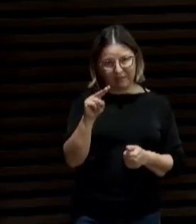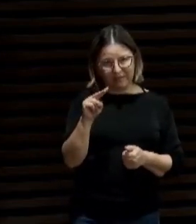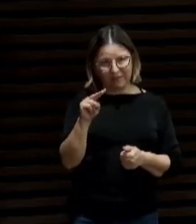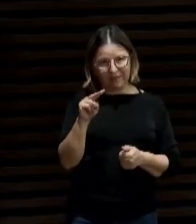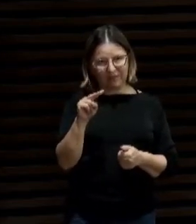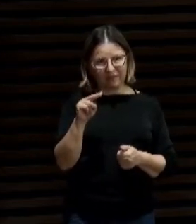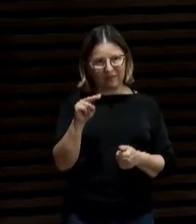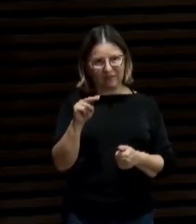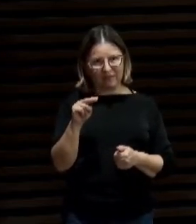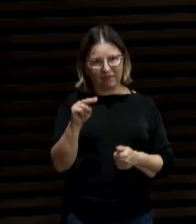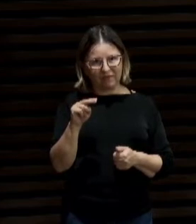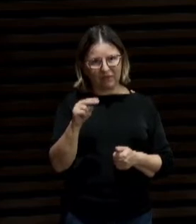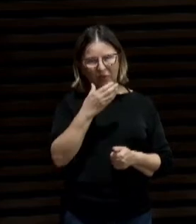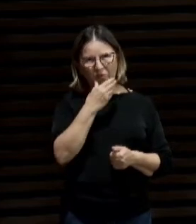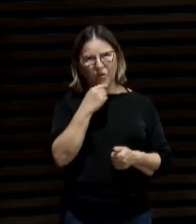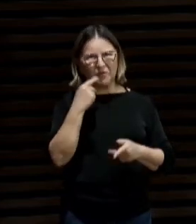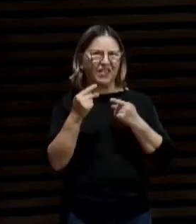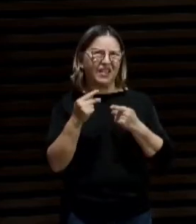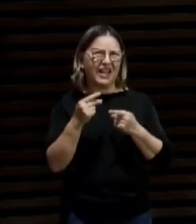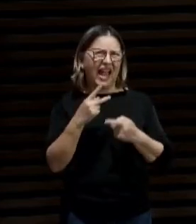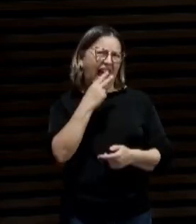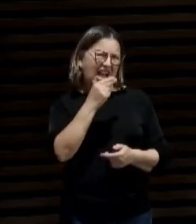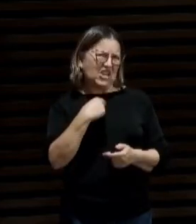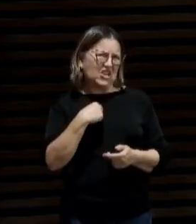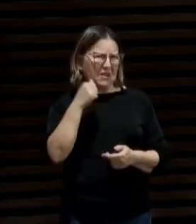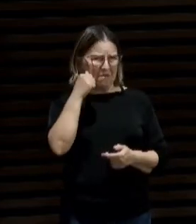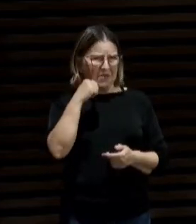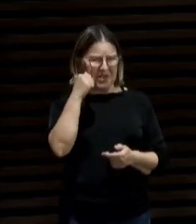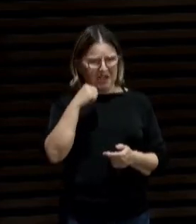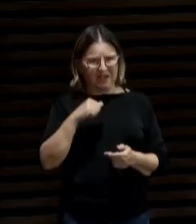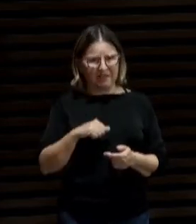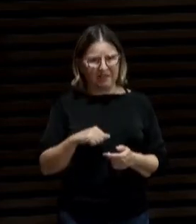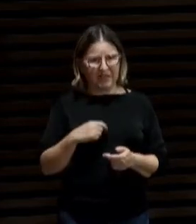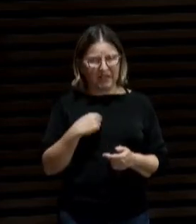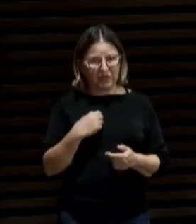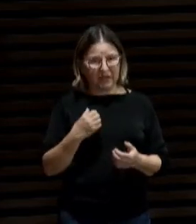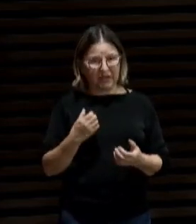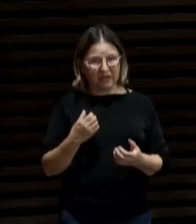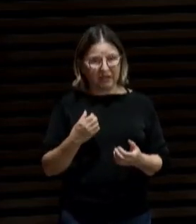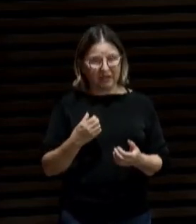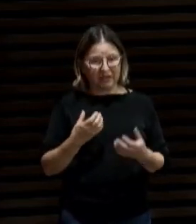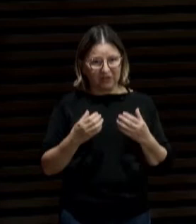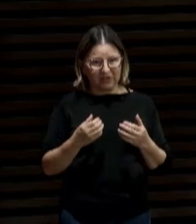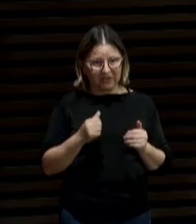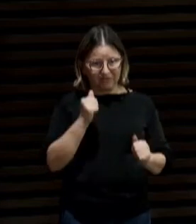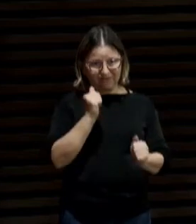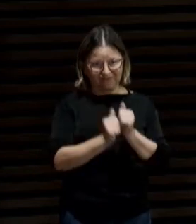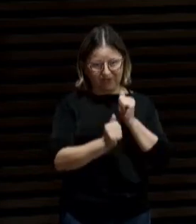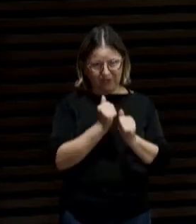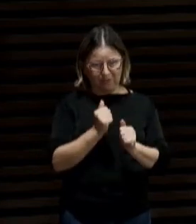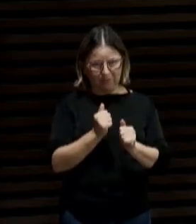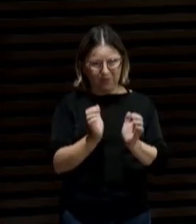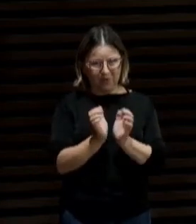um dia ele falou, eu acho que eu sou mulher. E eu quero jogar na liga profissional, na equipe feminina. Aí tem